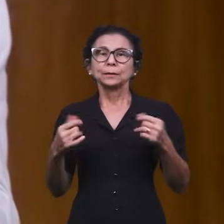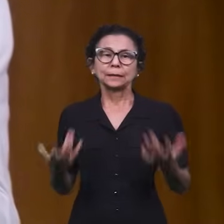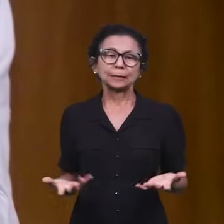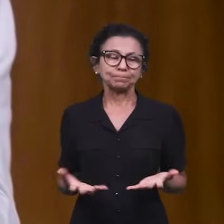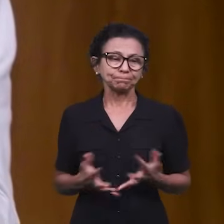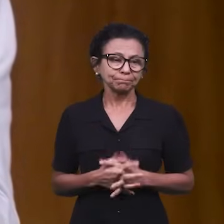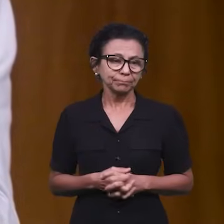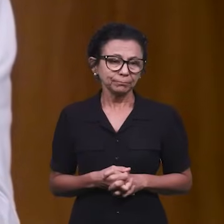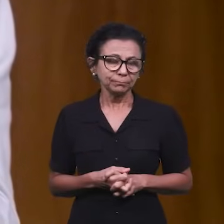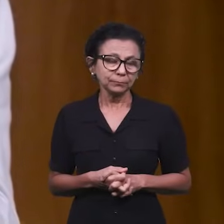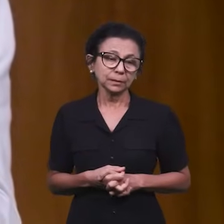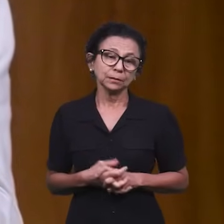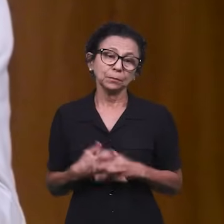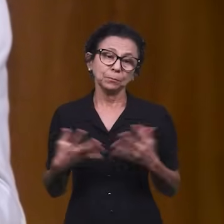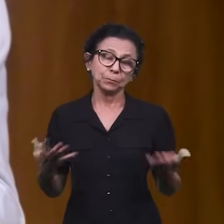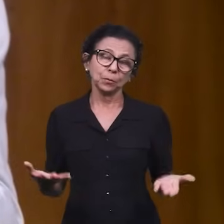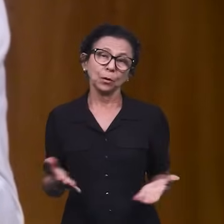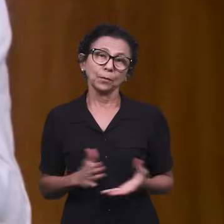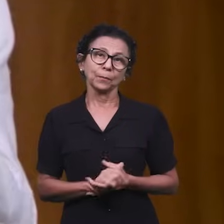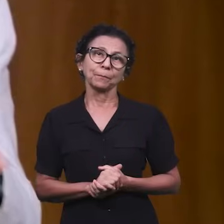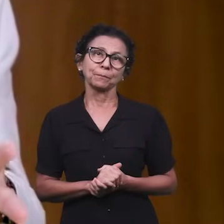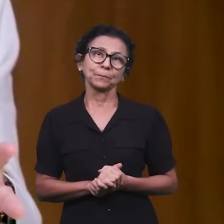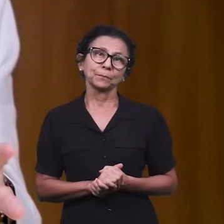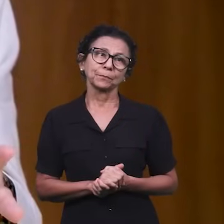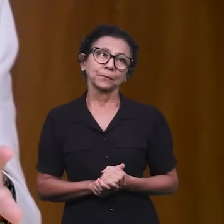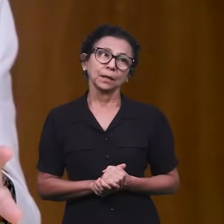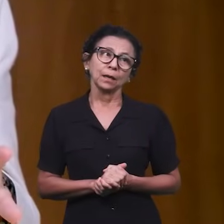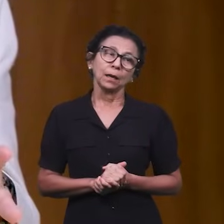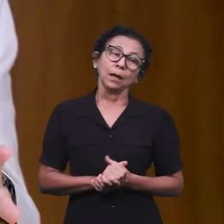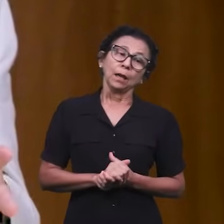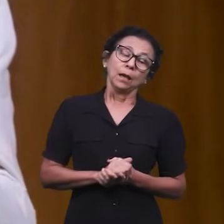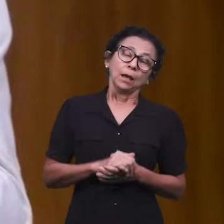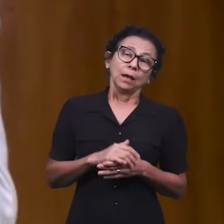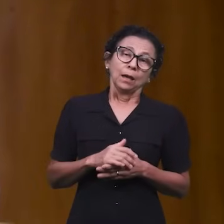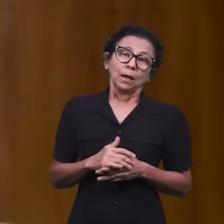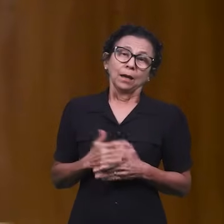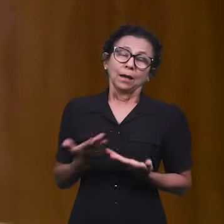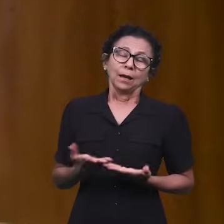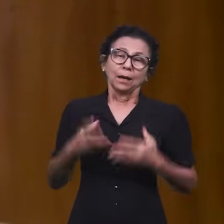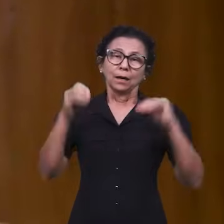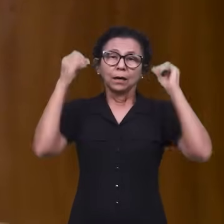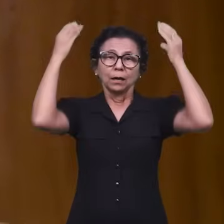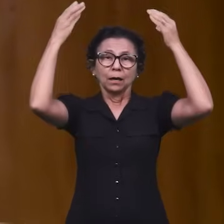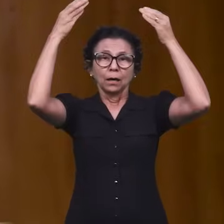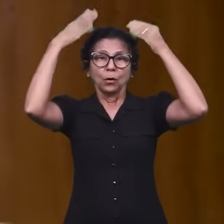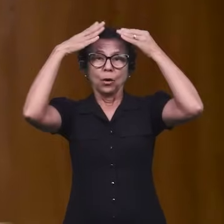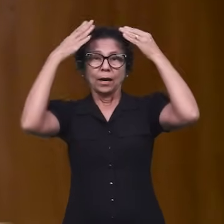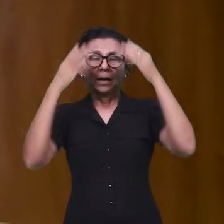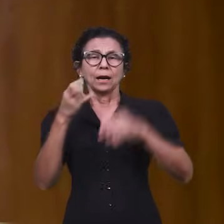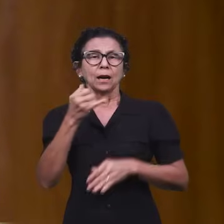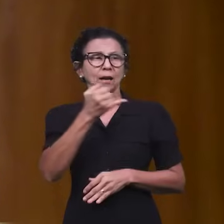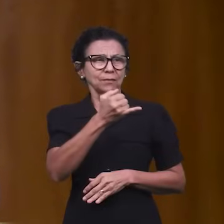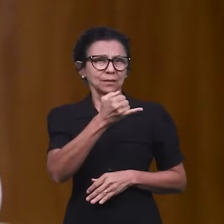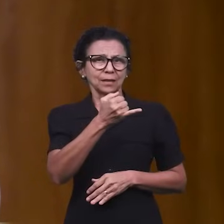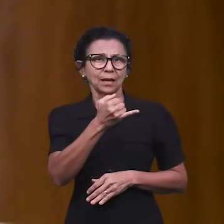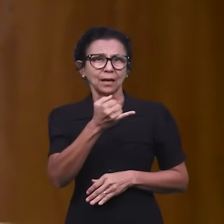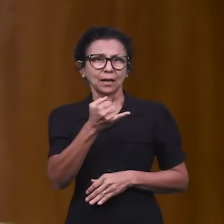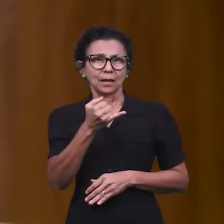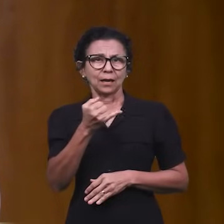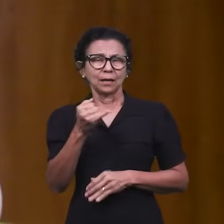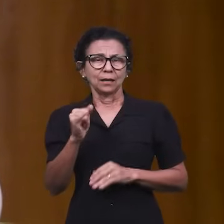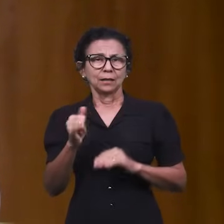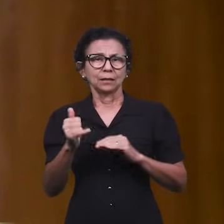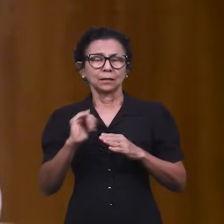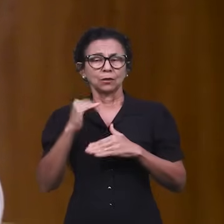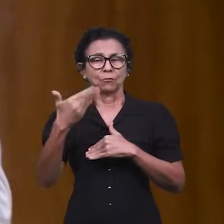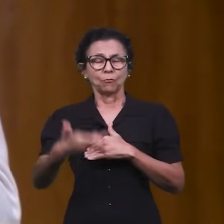rei de Jericó, ou ela desagradava o rei e era leal aos mensageiros. Ela fez a escolha. As famílias,